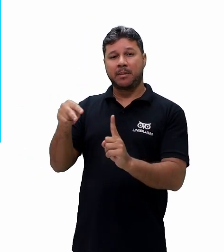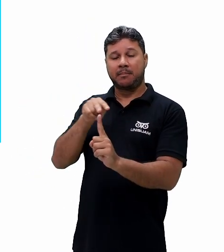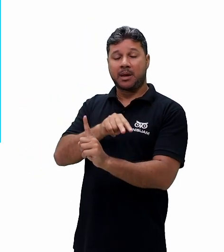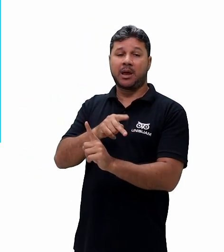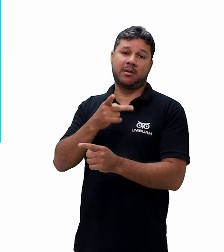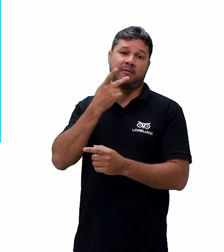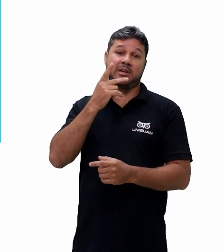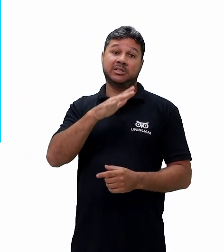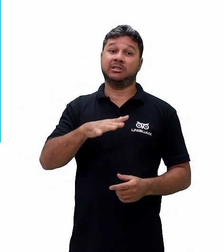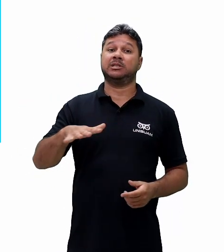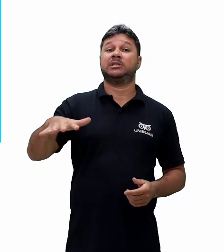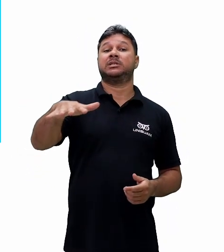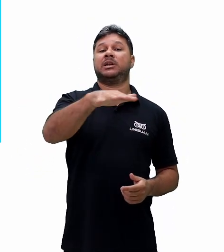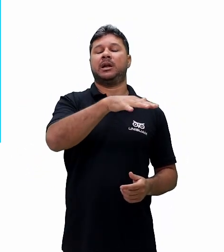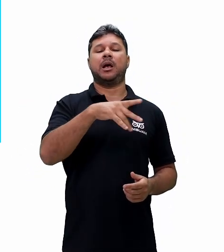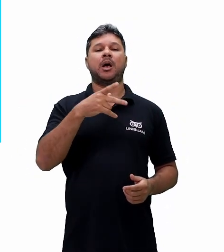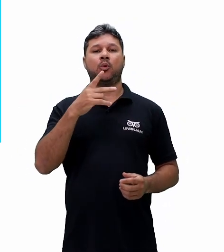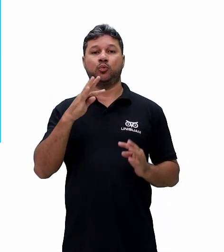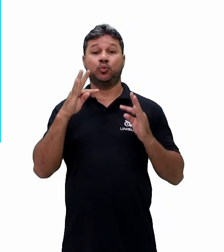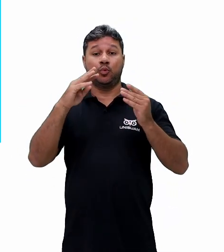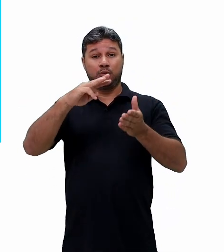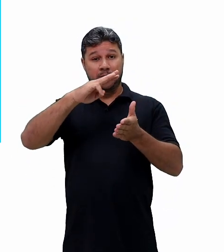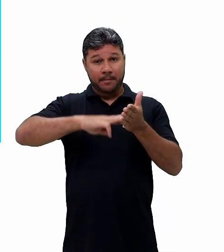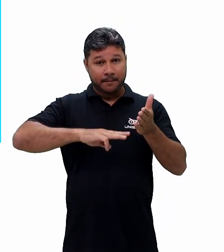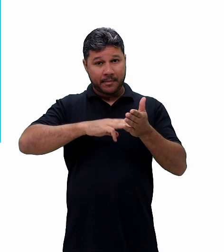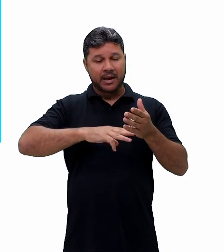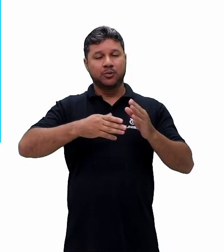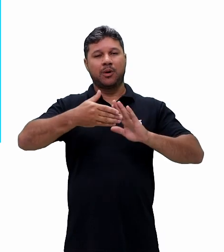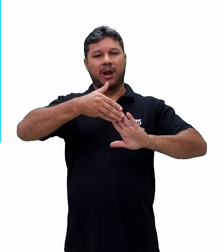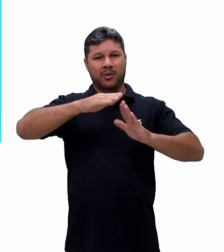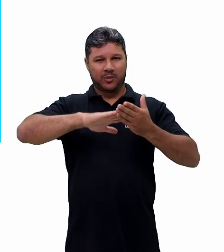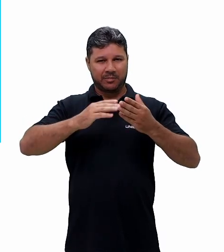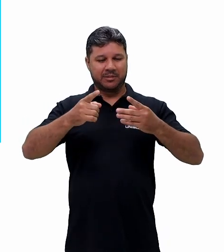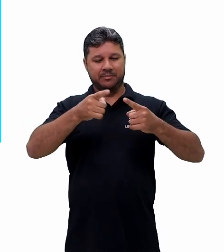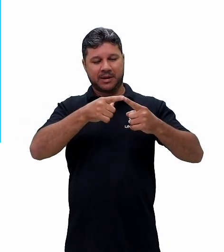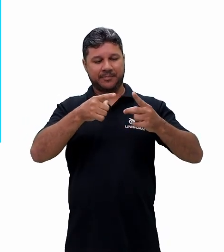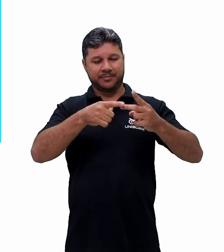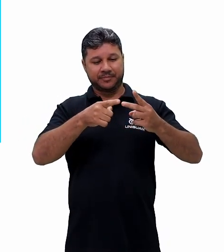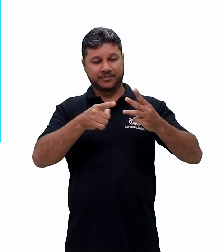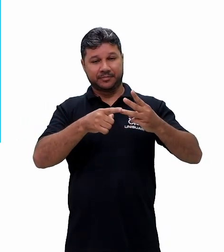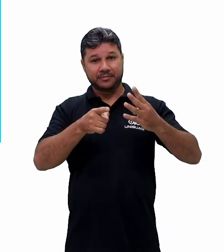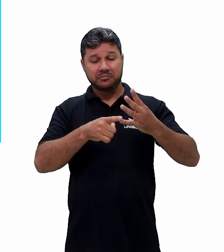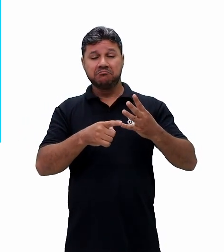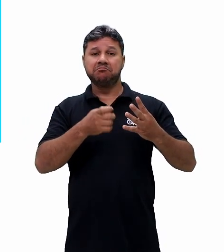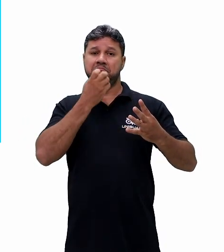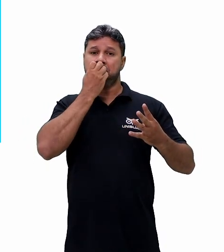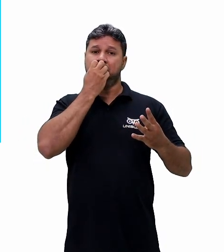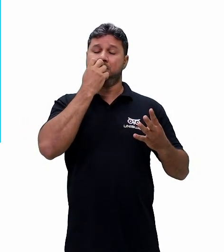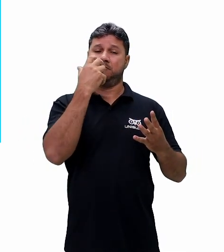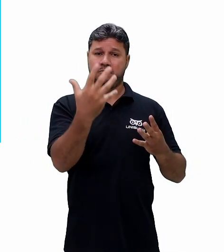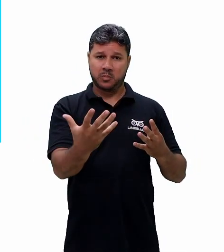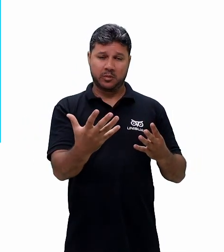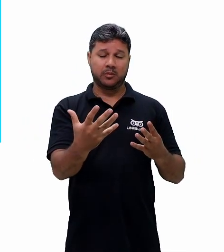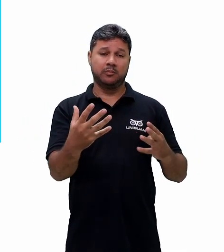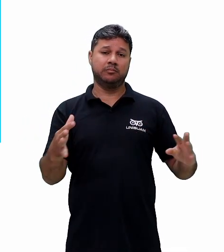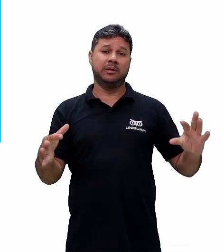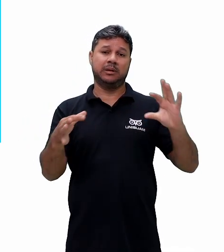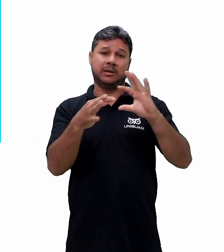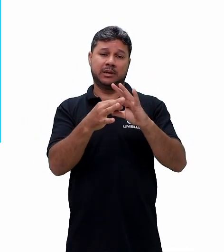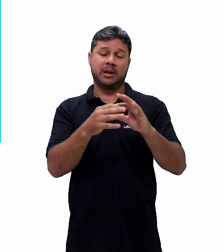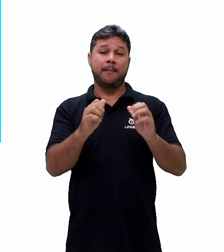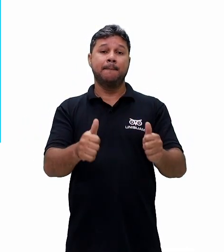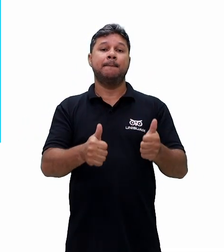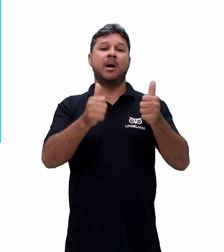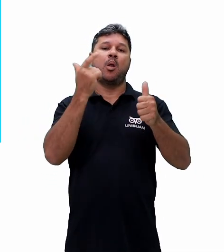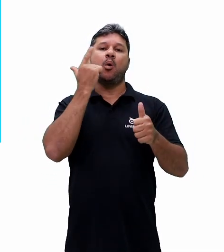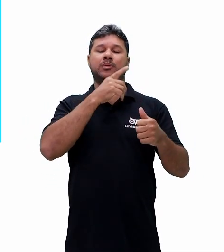que, de uma forma geral, todos os métodos de alongamento são